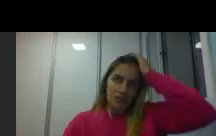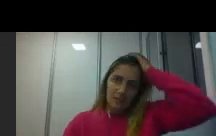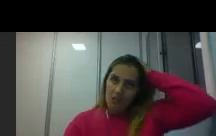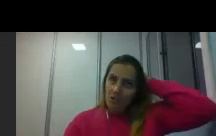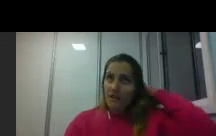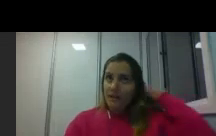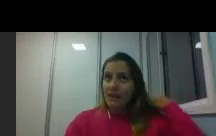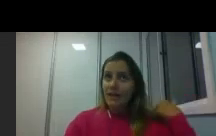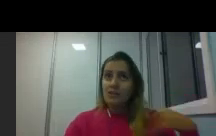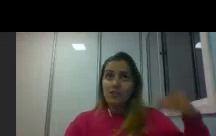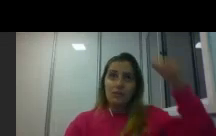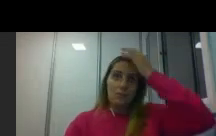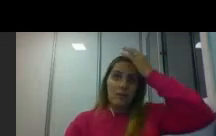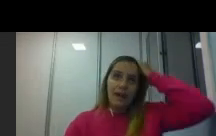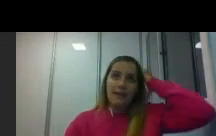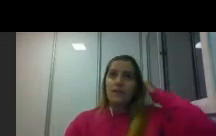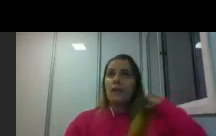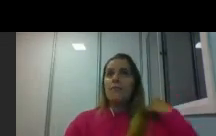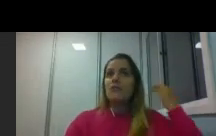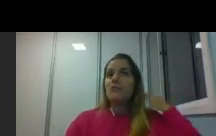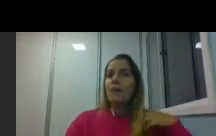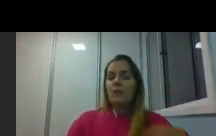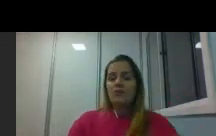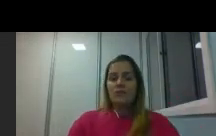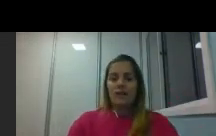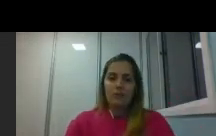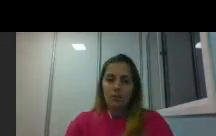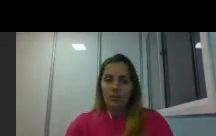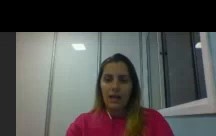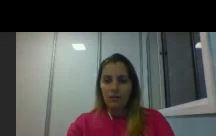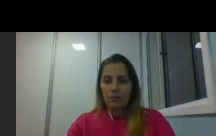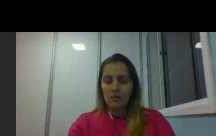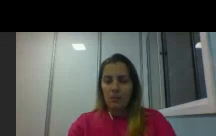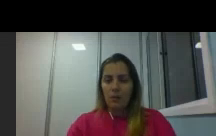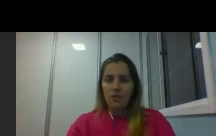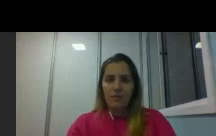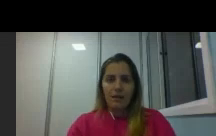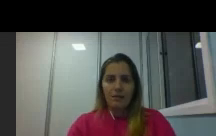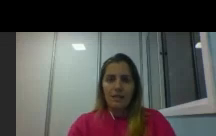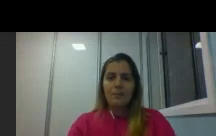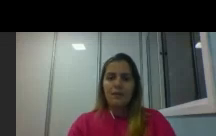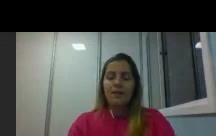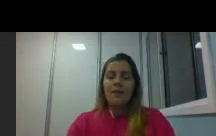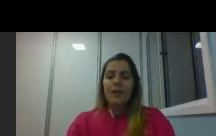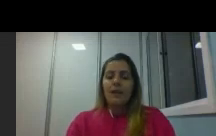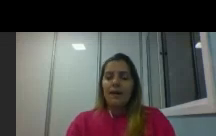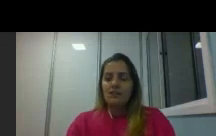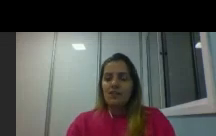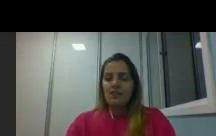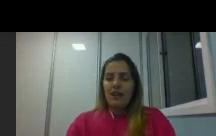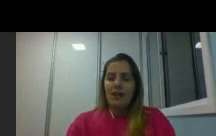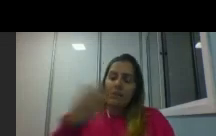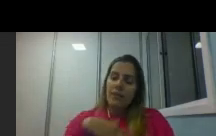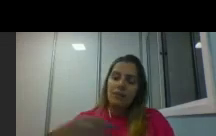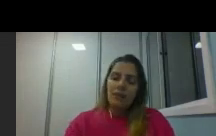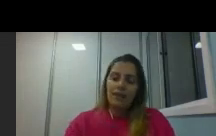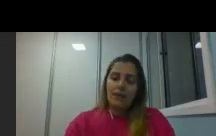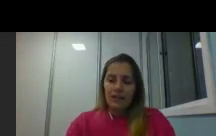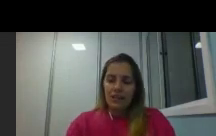são atendidas e a gente vai estar direcionando para lá. Então, quem puder ajudar, pode entrar em contato comigo depois, pelo WhatsApp. A gente